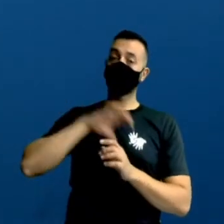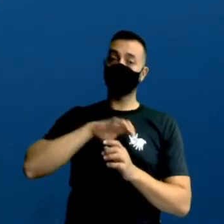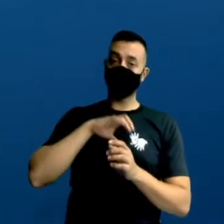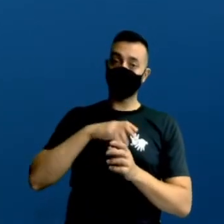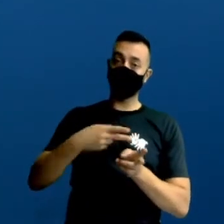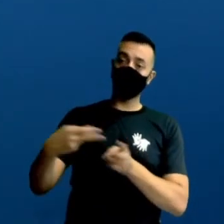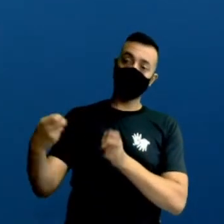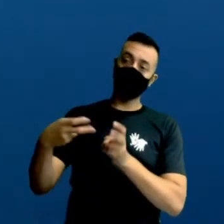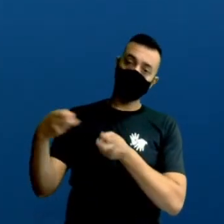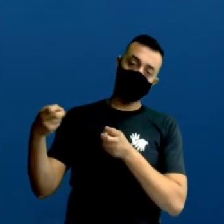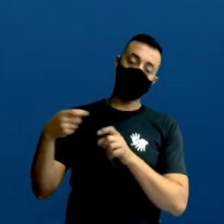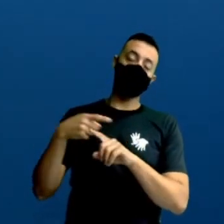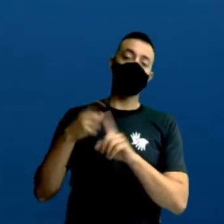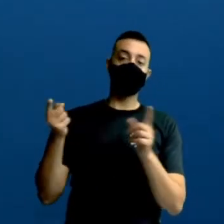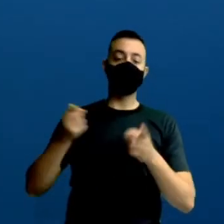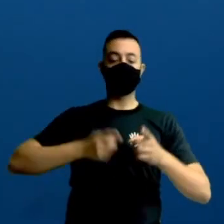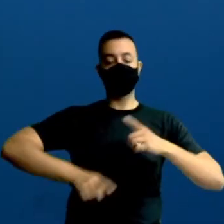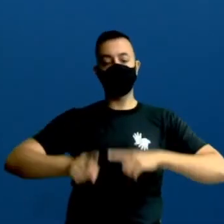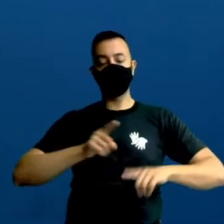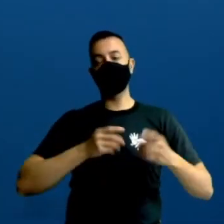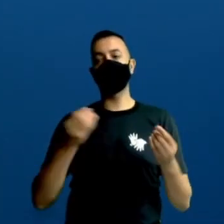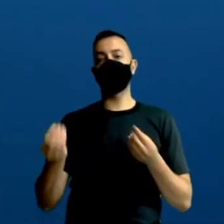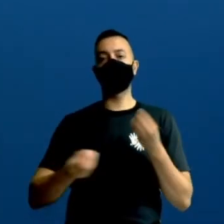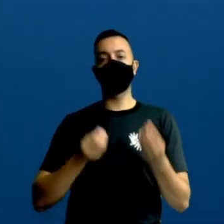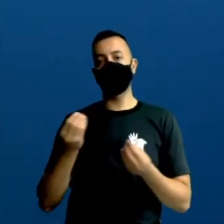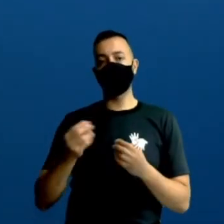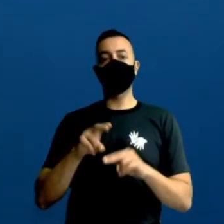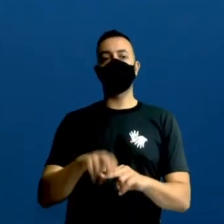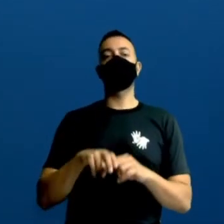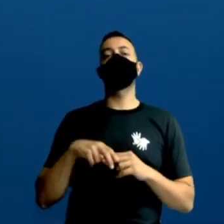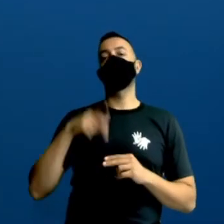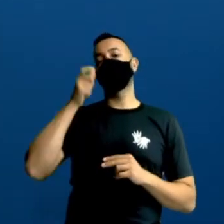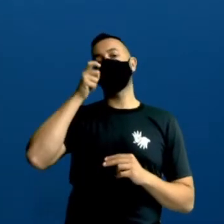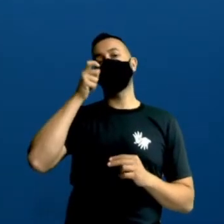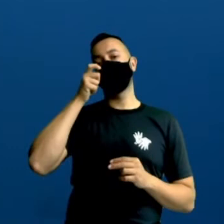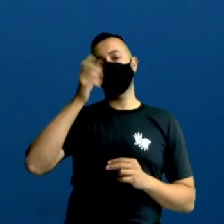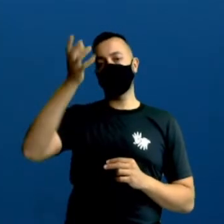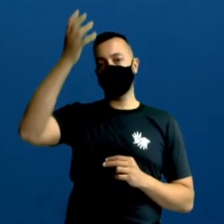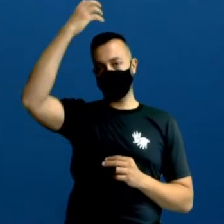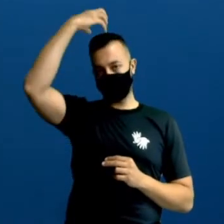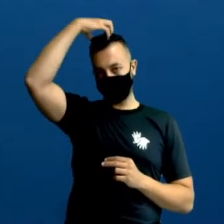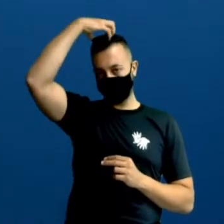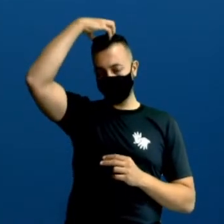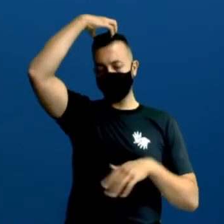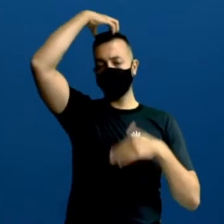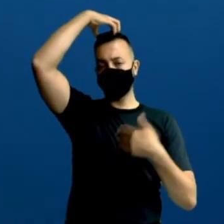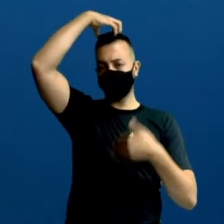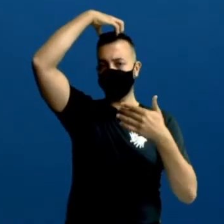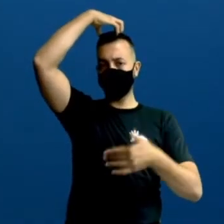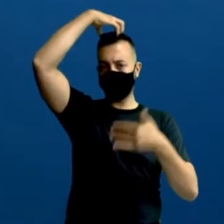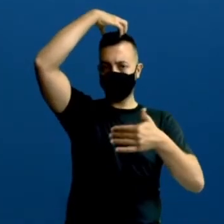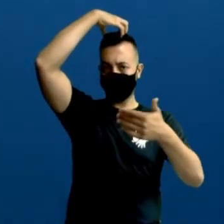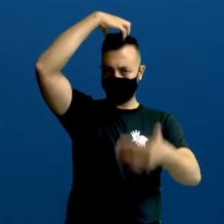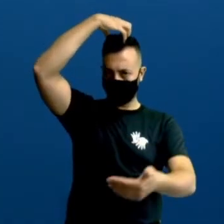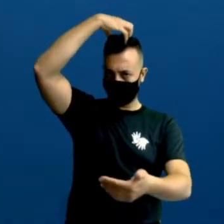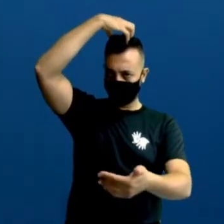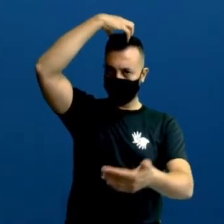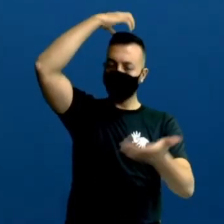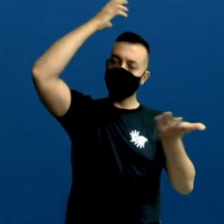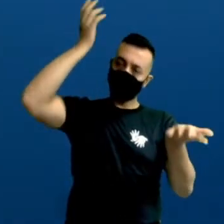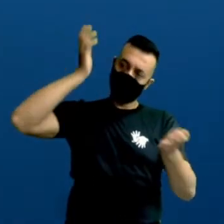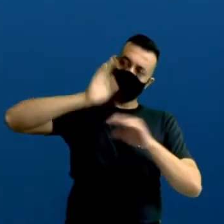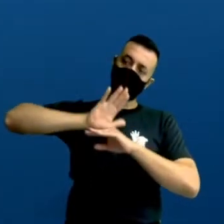chegou aqui. E a nossa administração era feita assim, através dos interesses da monarquia. Depois, a monarquia, para